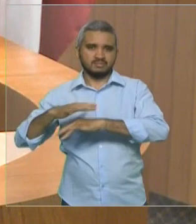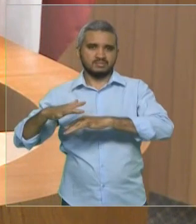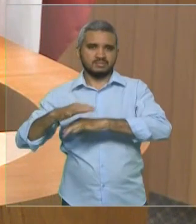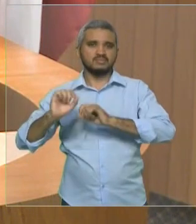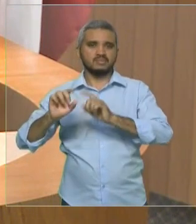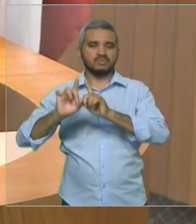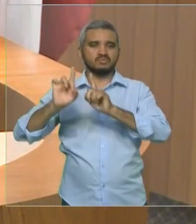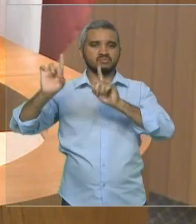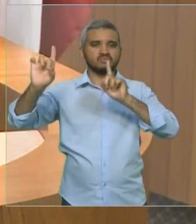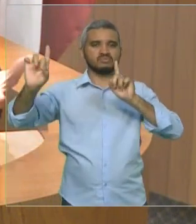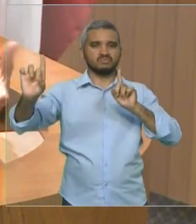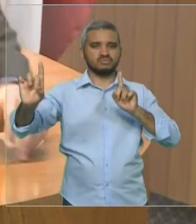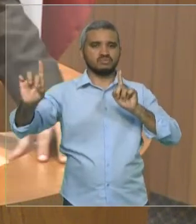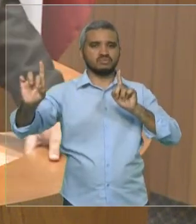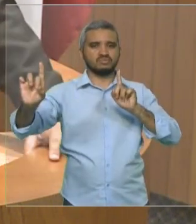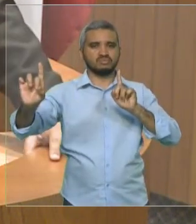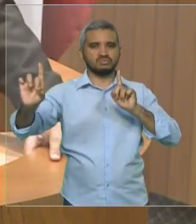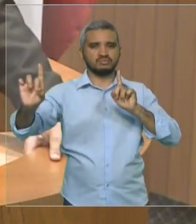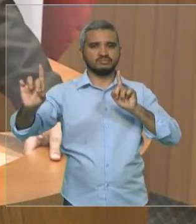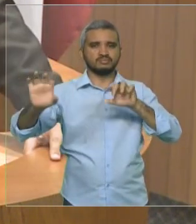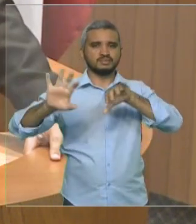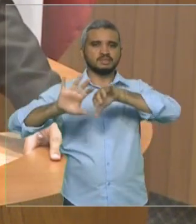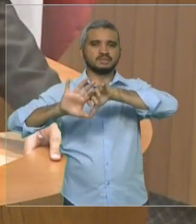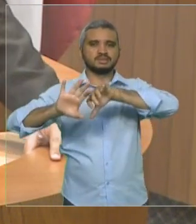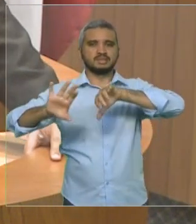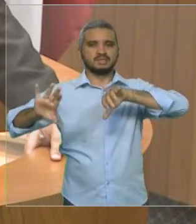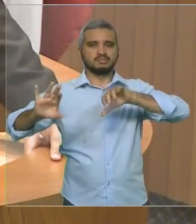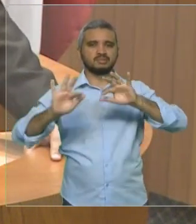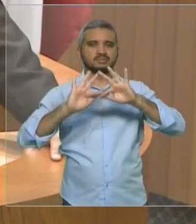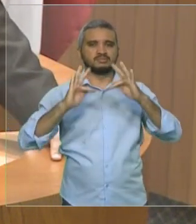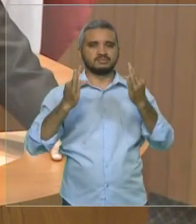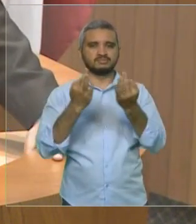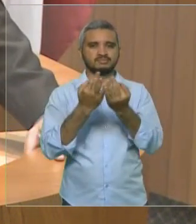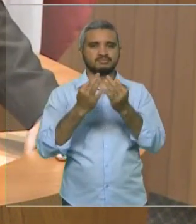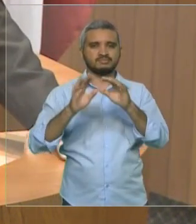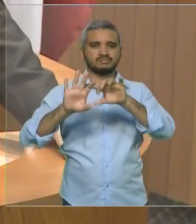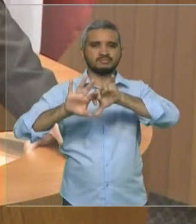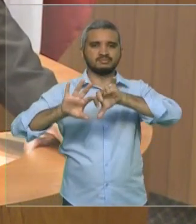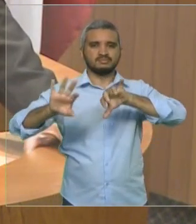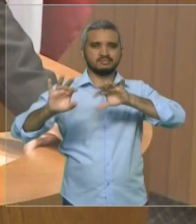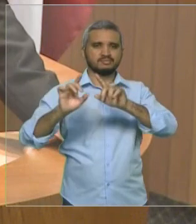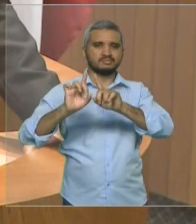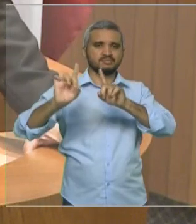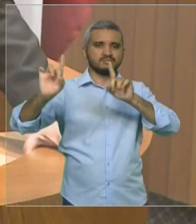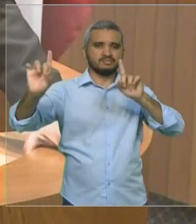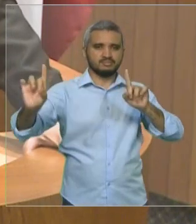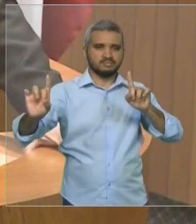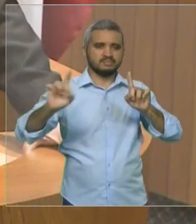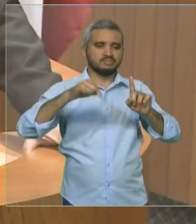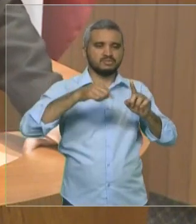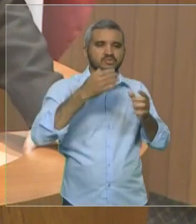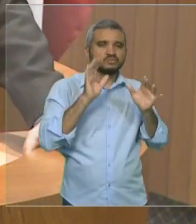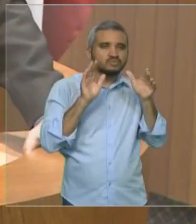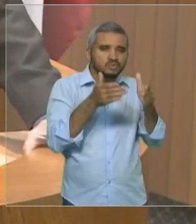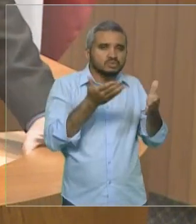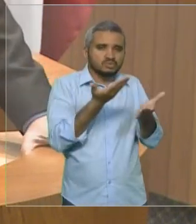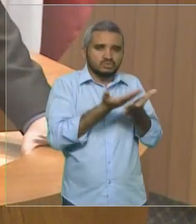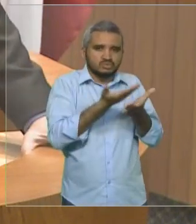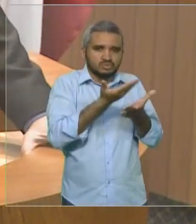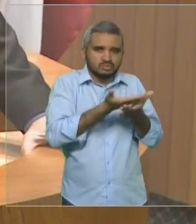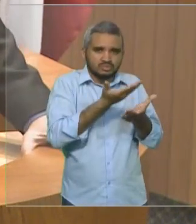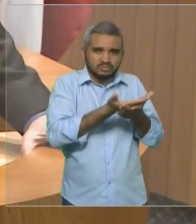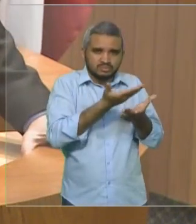família e separa os vínculos com a sua cidade natal. E ali,